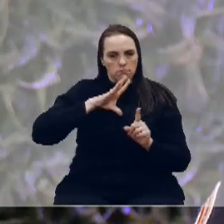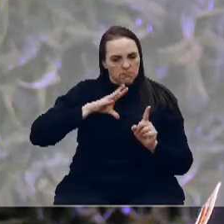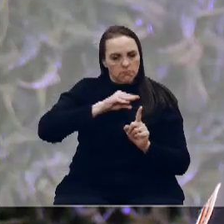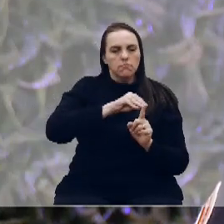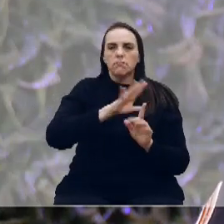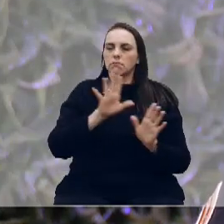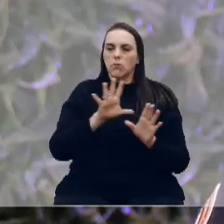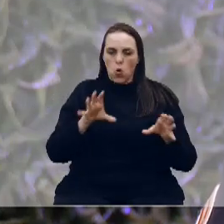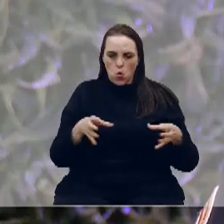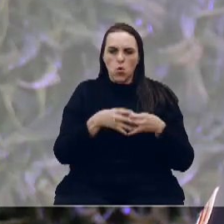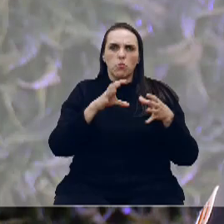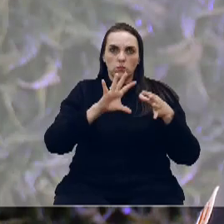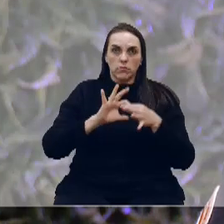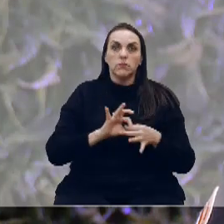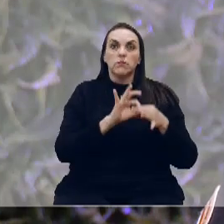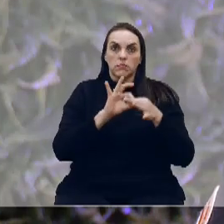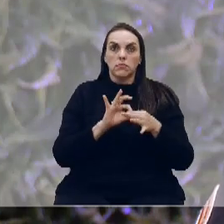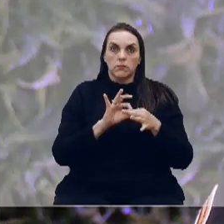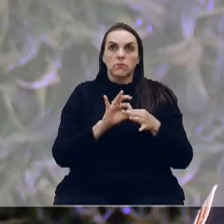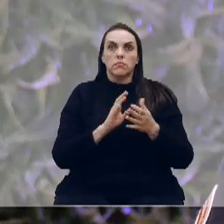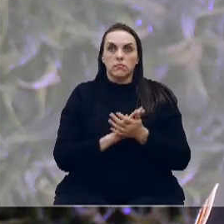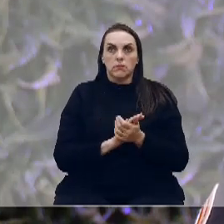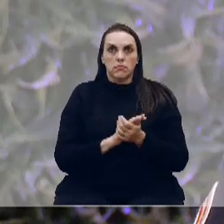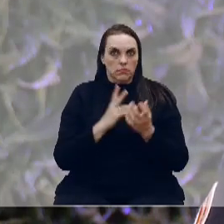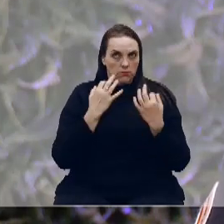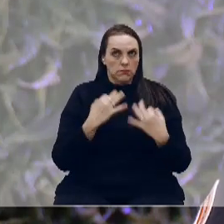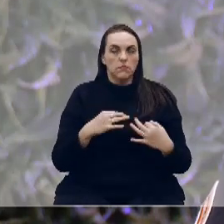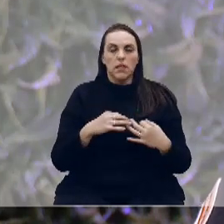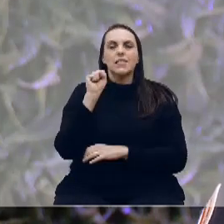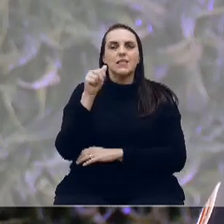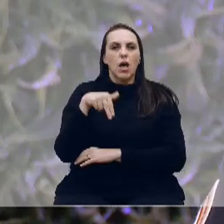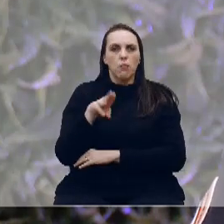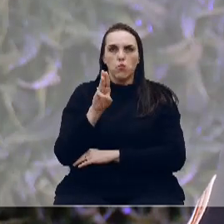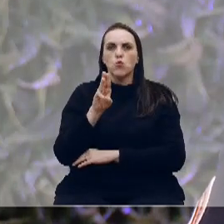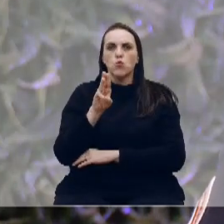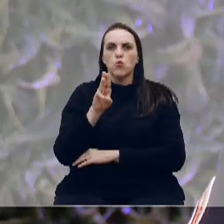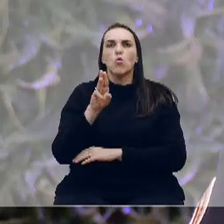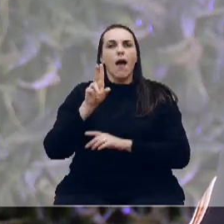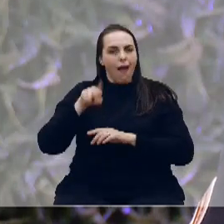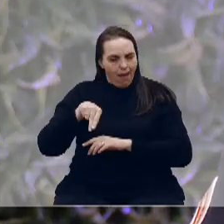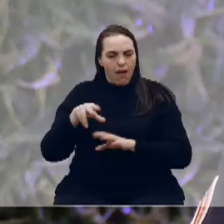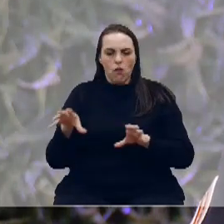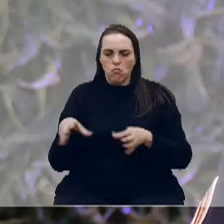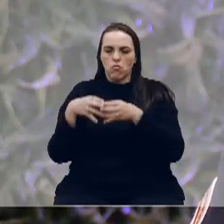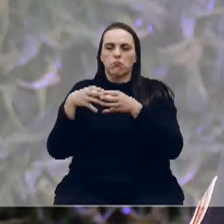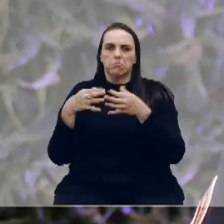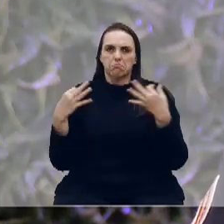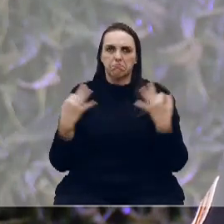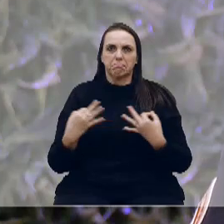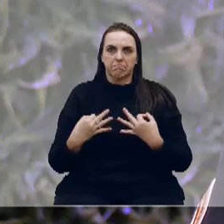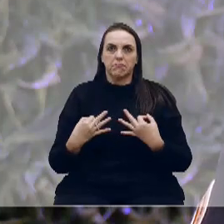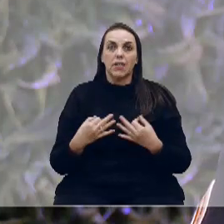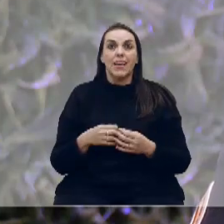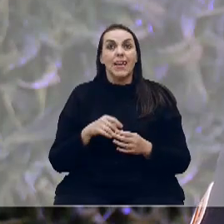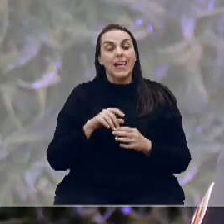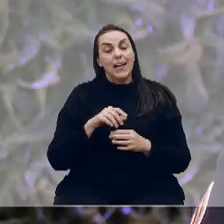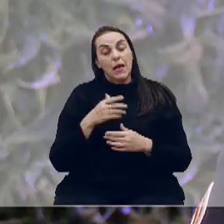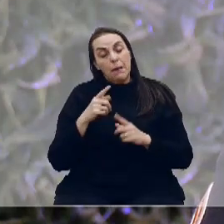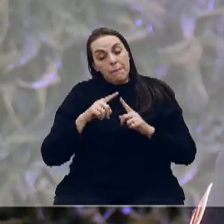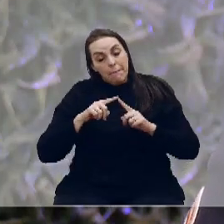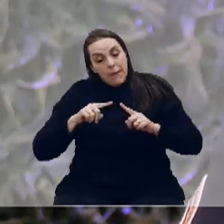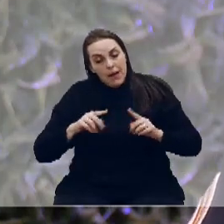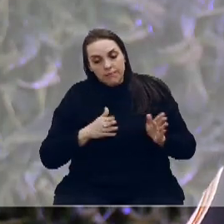bem unido, bem coeso nessa questão. Eu acho que o SAMU é um grupo muito coeso. Já no atendimento ao público,